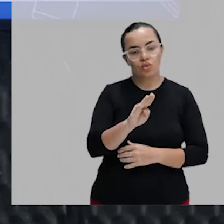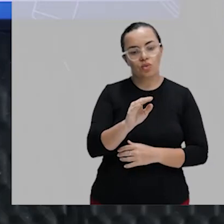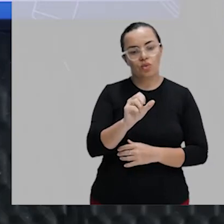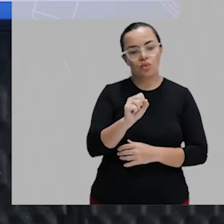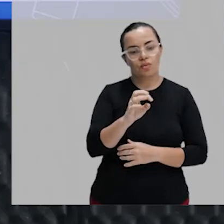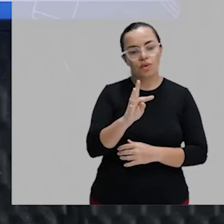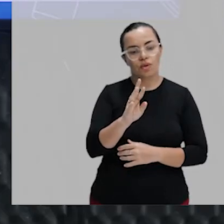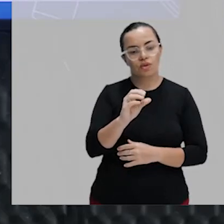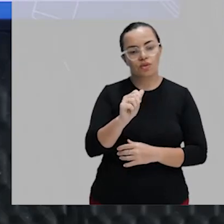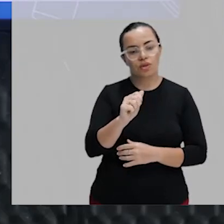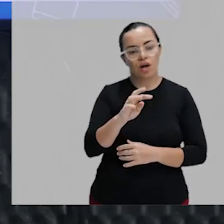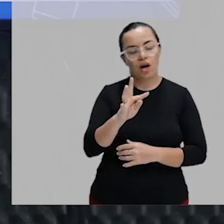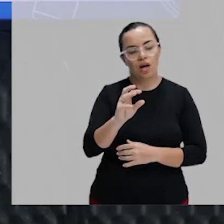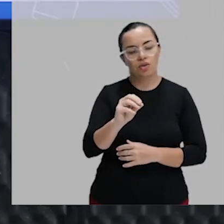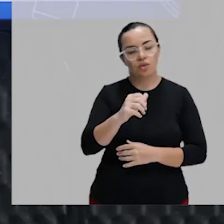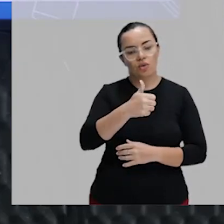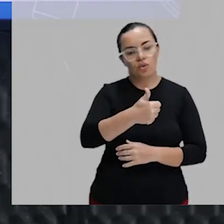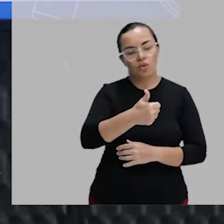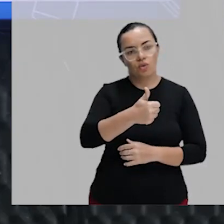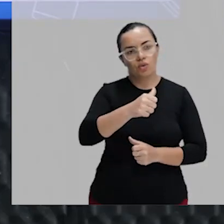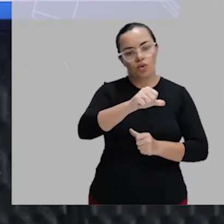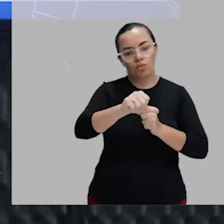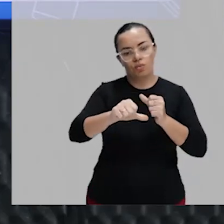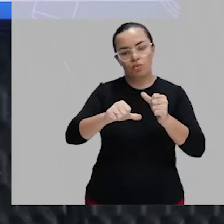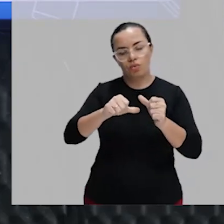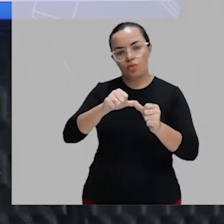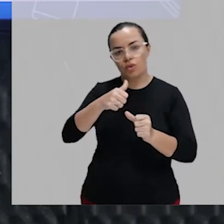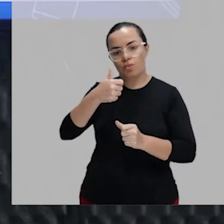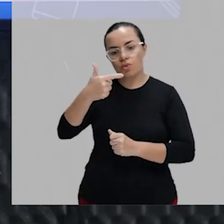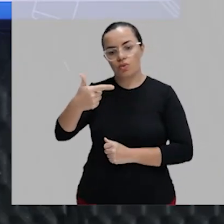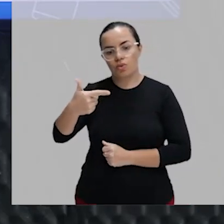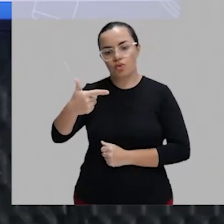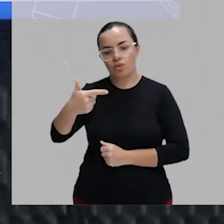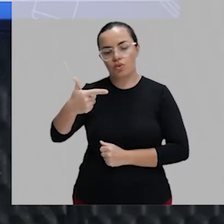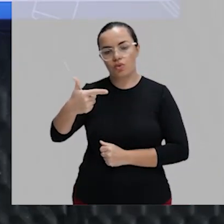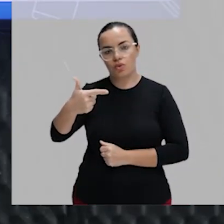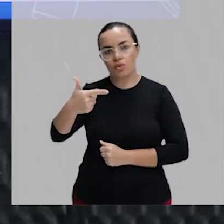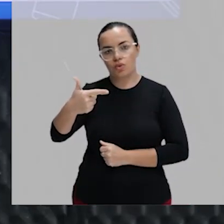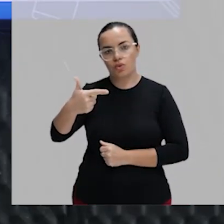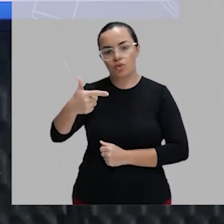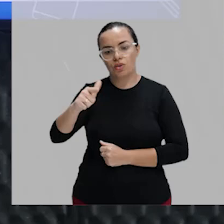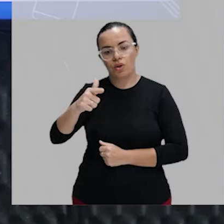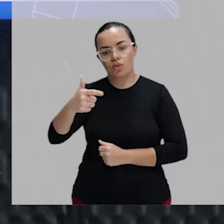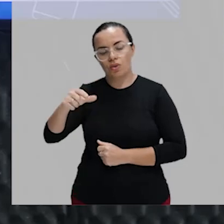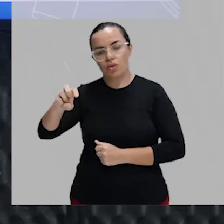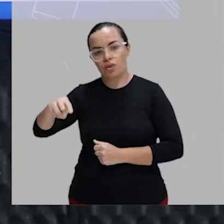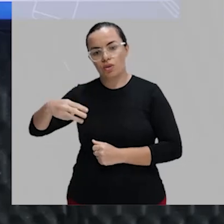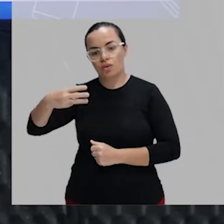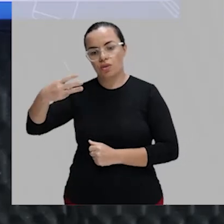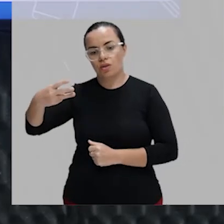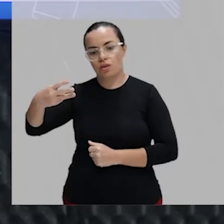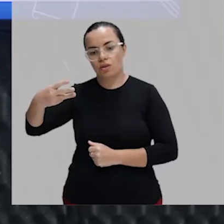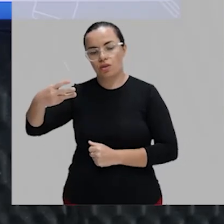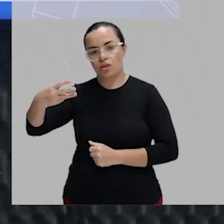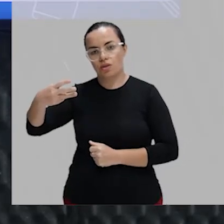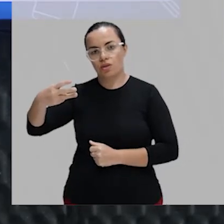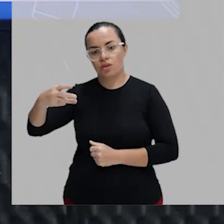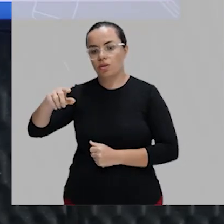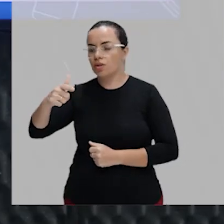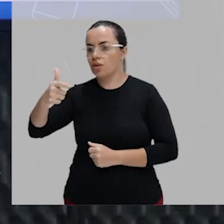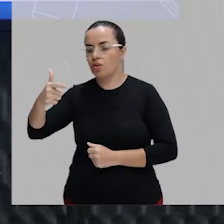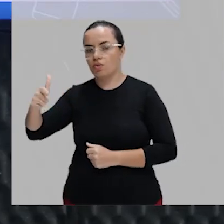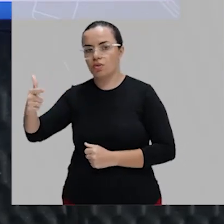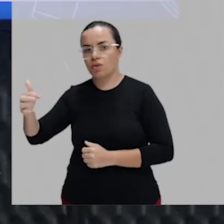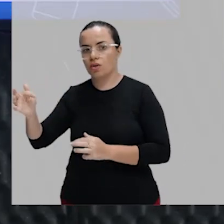substrato 2. Se não tem o substrato 2, não vai ter o substrato 3. Consequentemente, não vai ter o produto